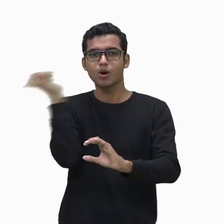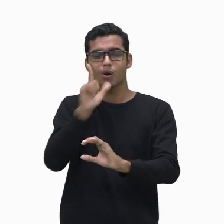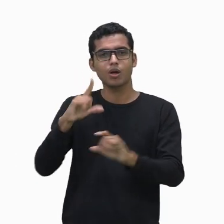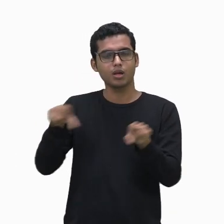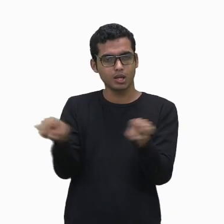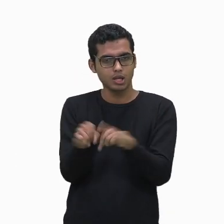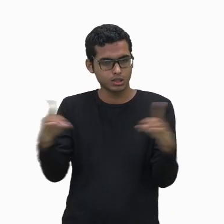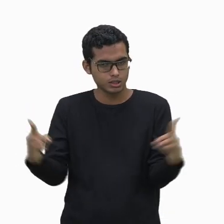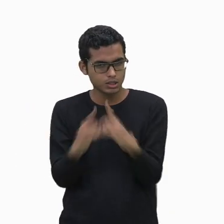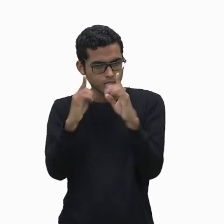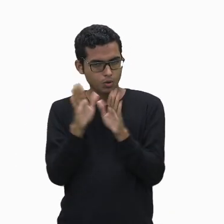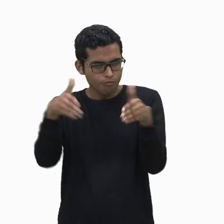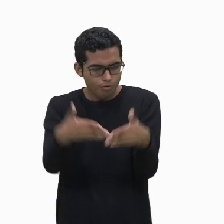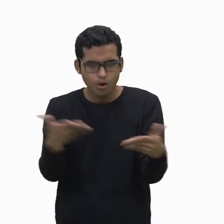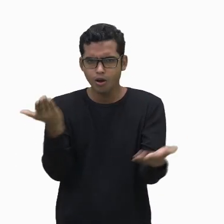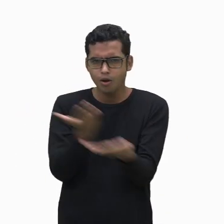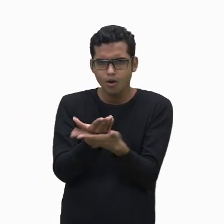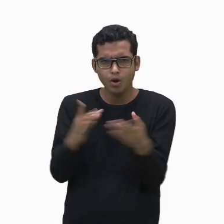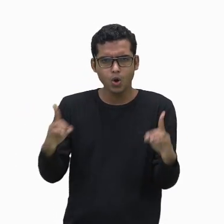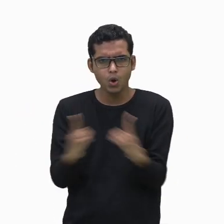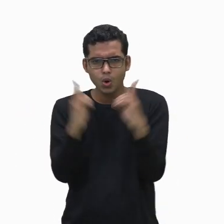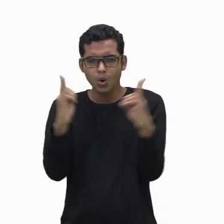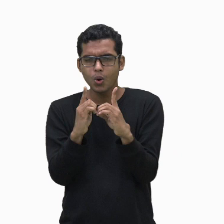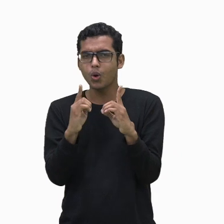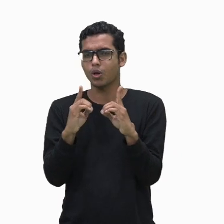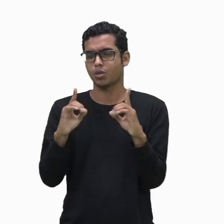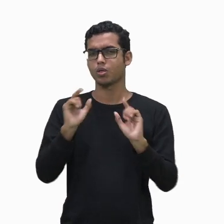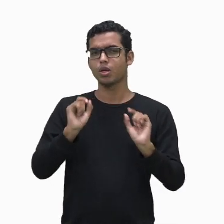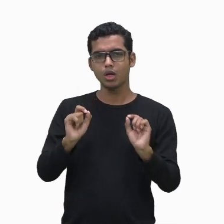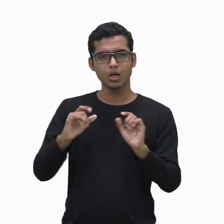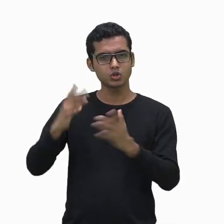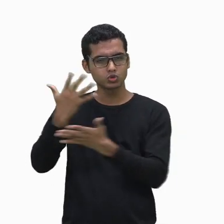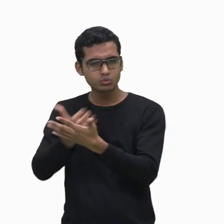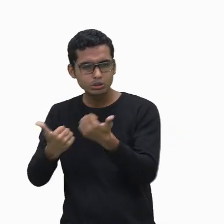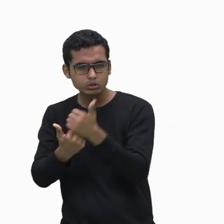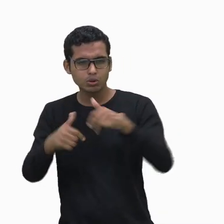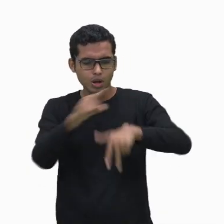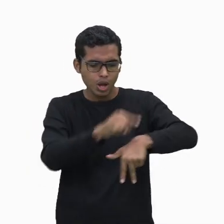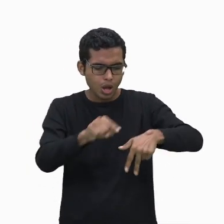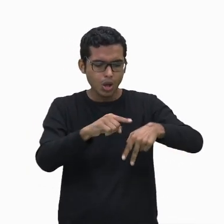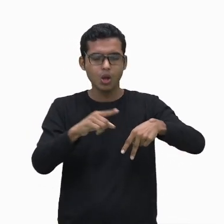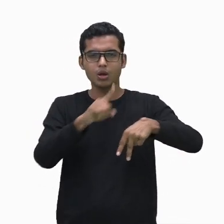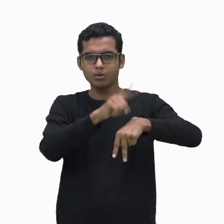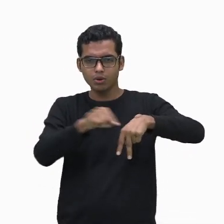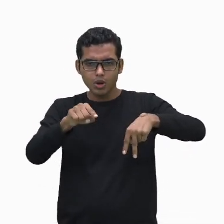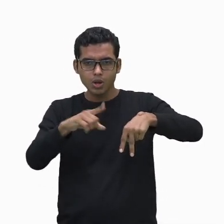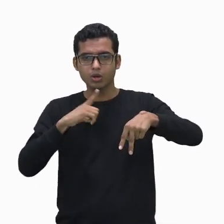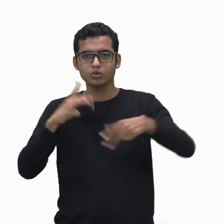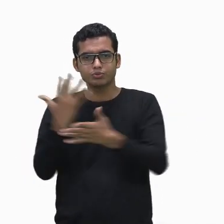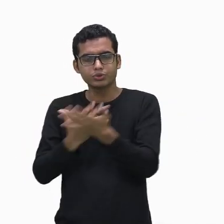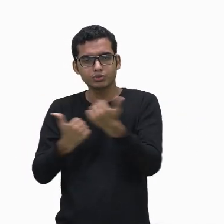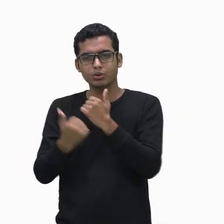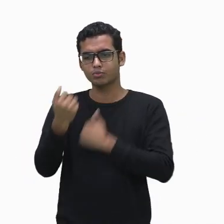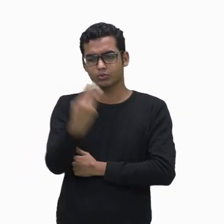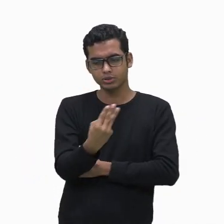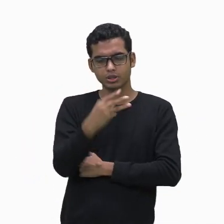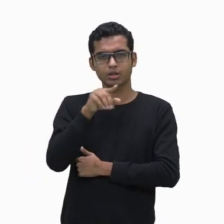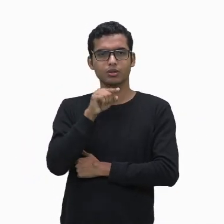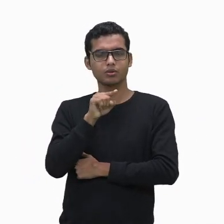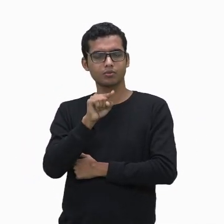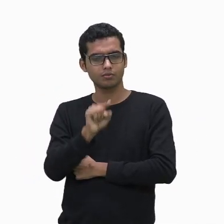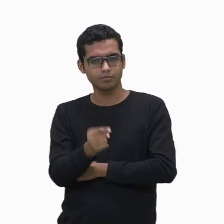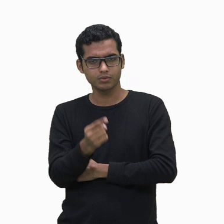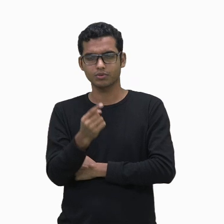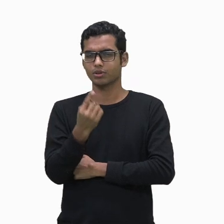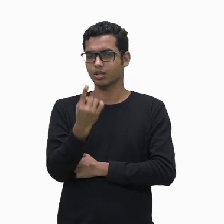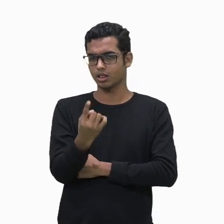didático, aqui a gente não vai se preocupar muito em substituir o π por 3,14, né? A gente já sabe que é uma conta que deve ser feita,